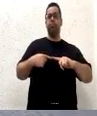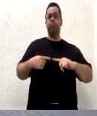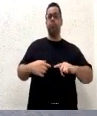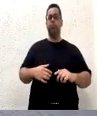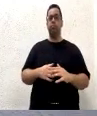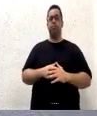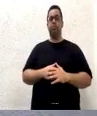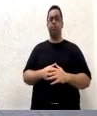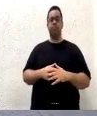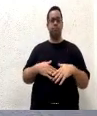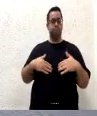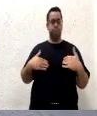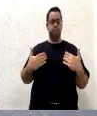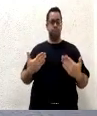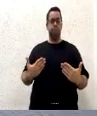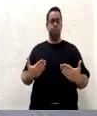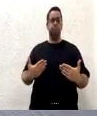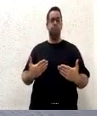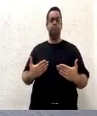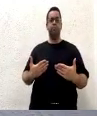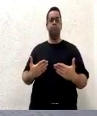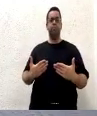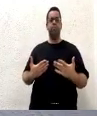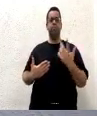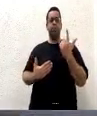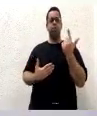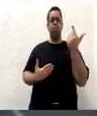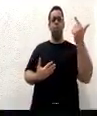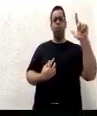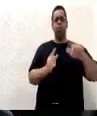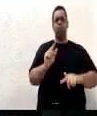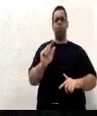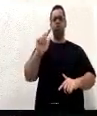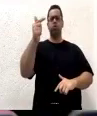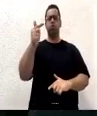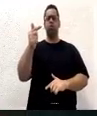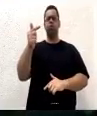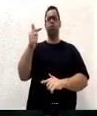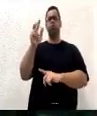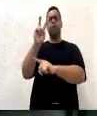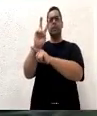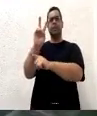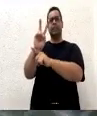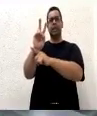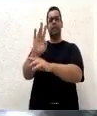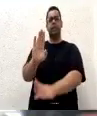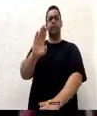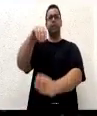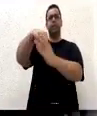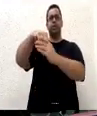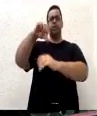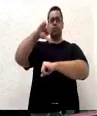Esse paciente deve estar na UPA, os demais tratados na unidade básica de saúde. Tá?